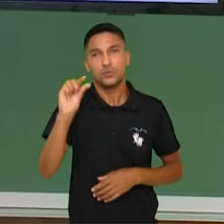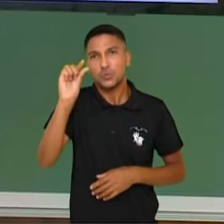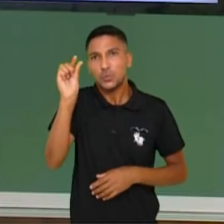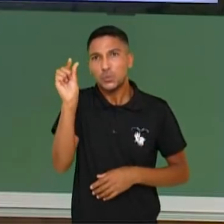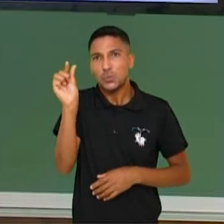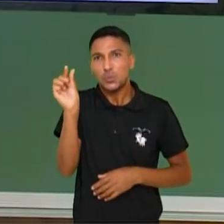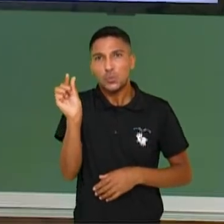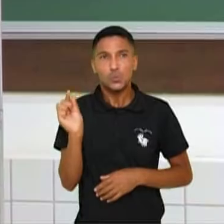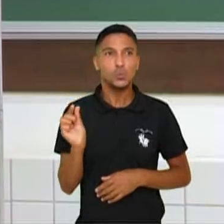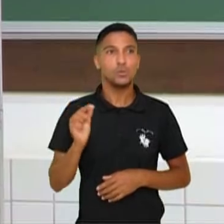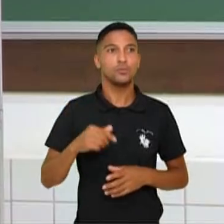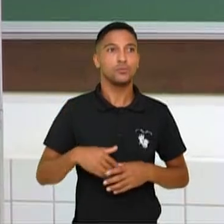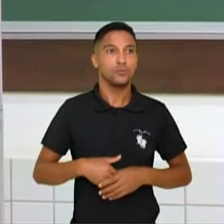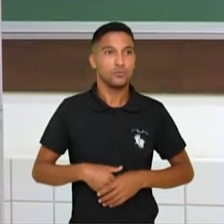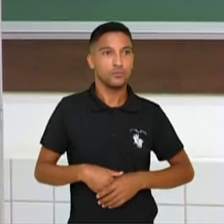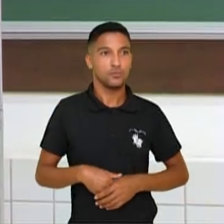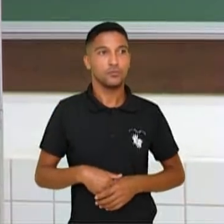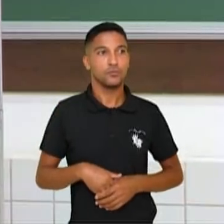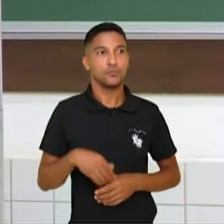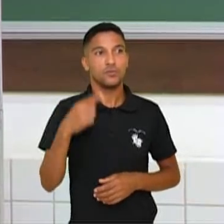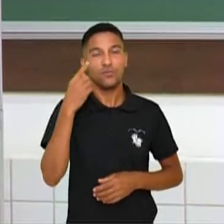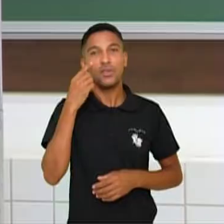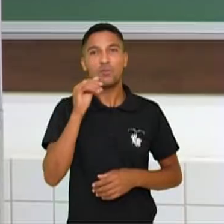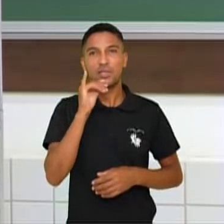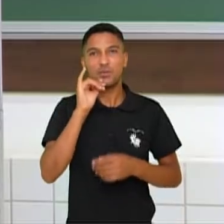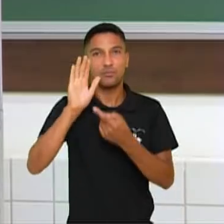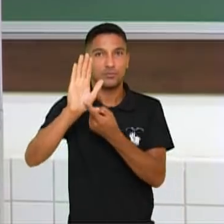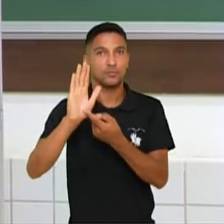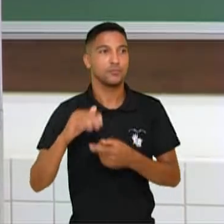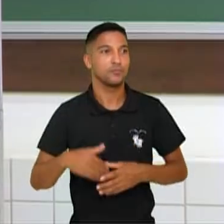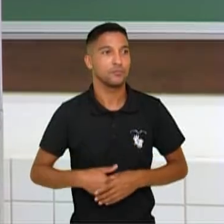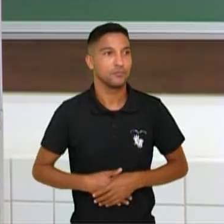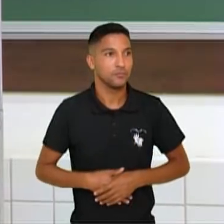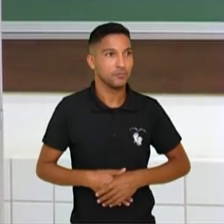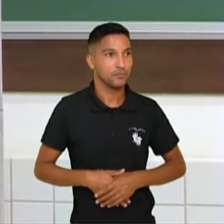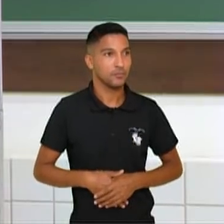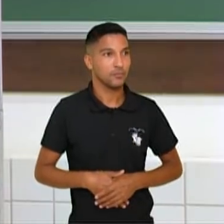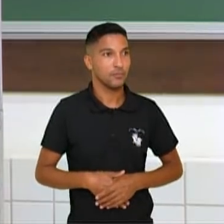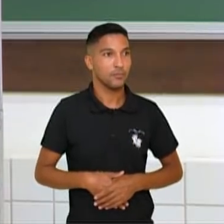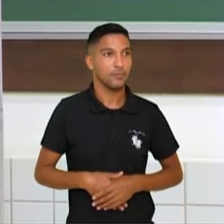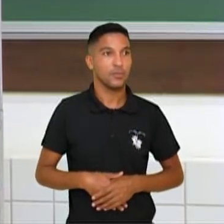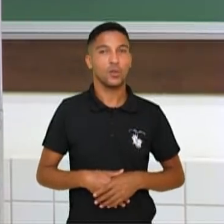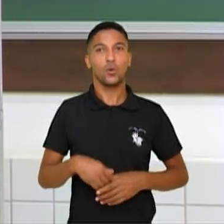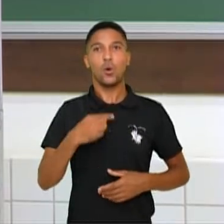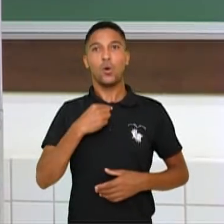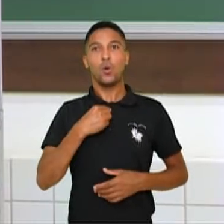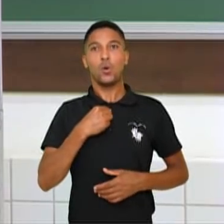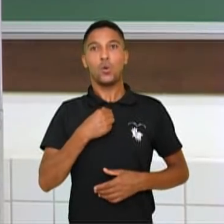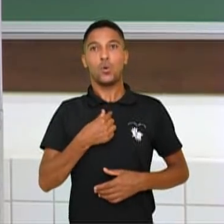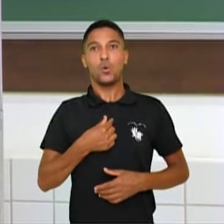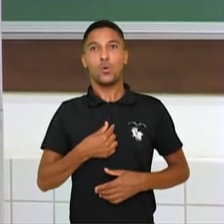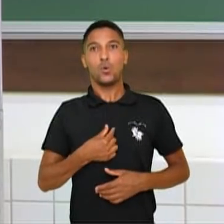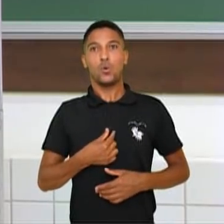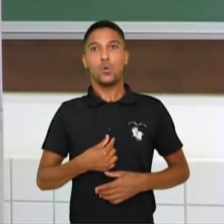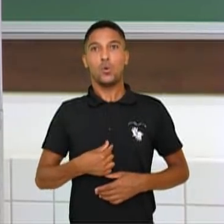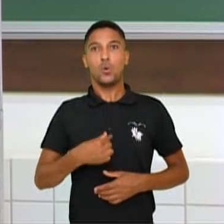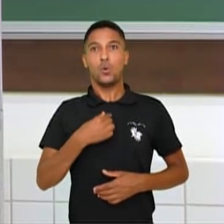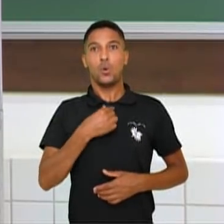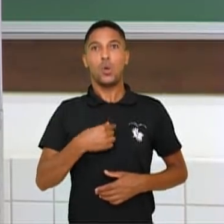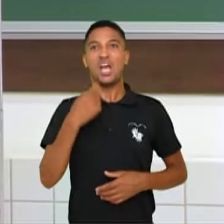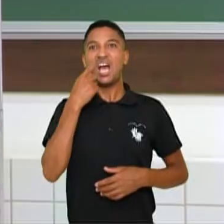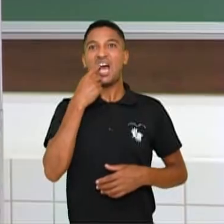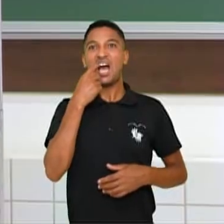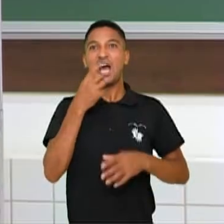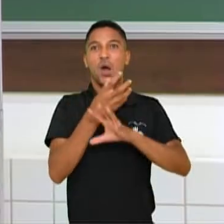o externo. Então vamos ver aqui o nosso exemplo. No nosso esqueleto, essa região central que fica no centro do nosso